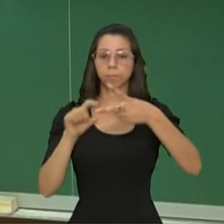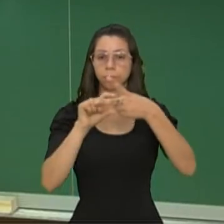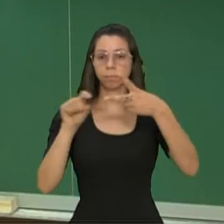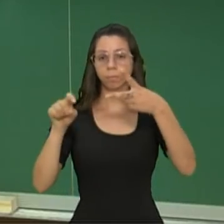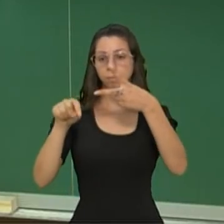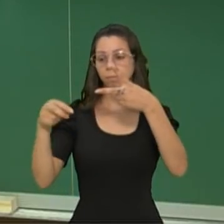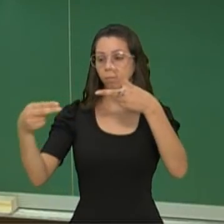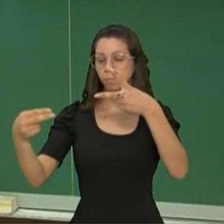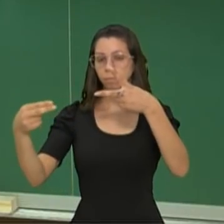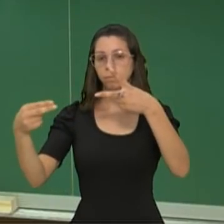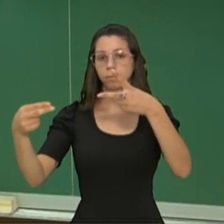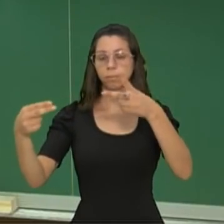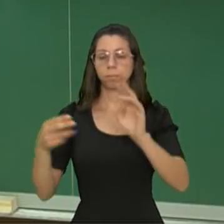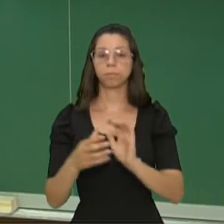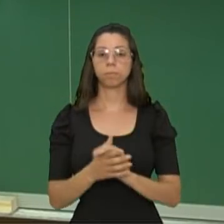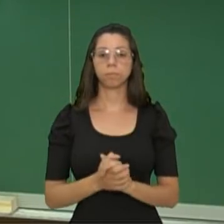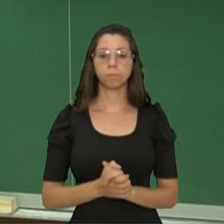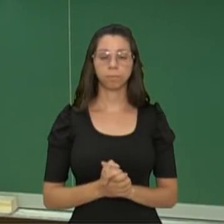Meu x2